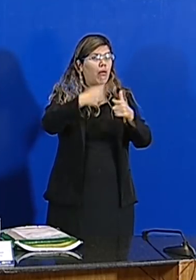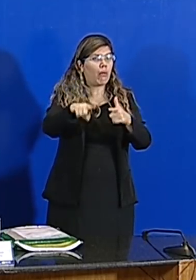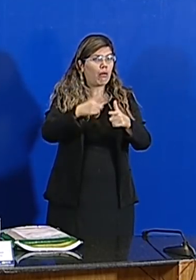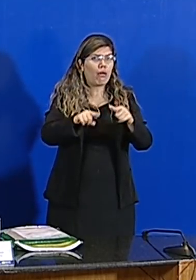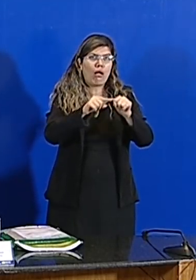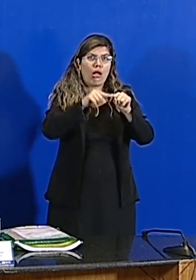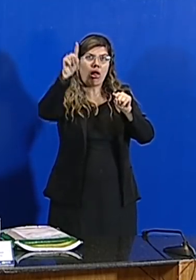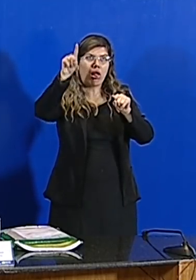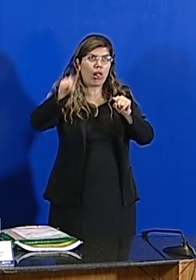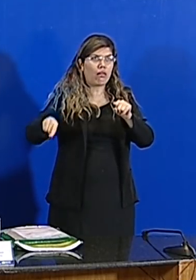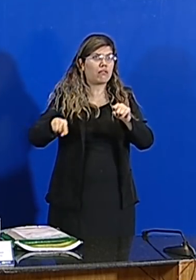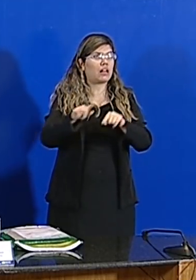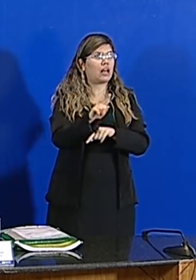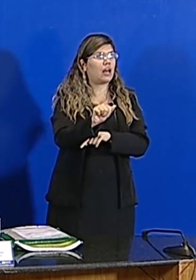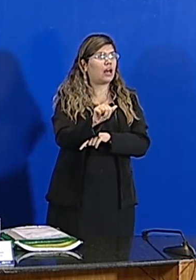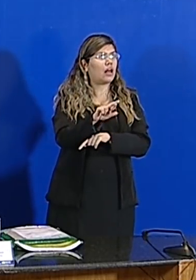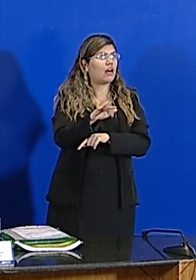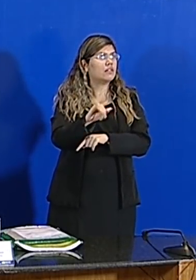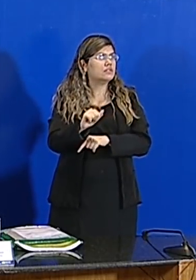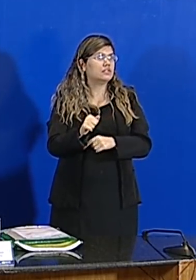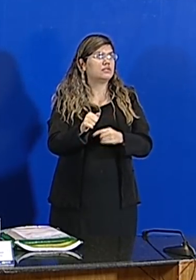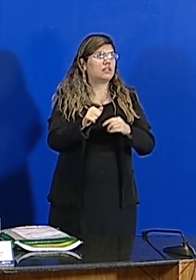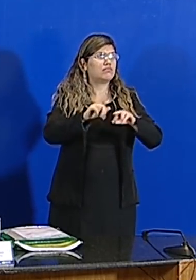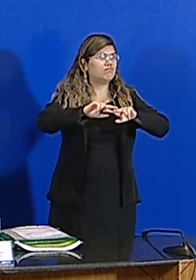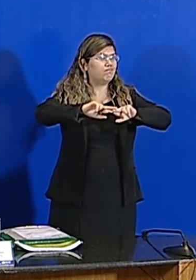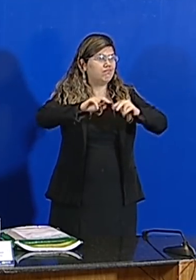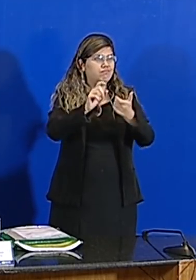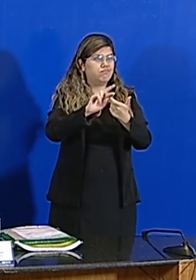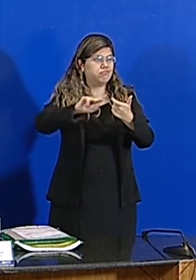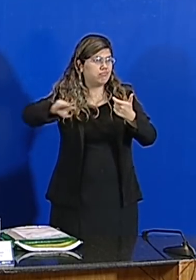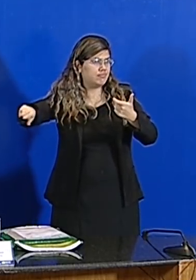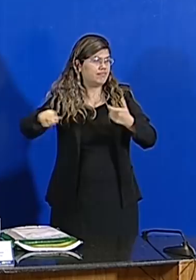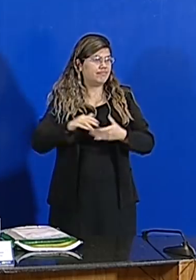gráfica, cabulosas, plural, né? É plural.